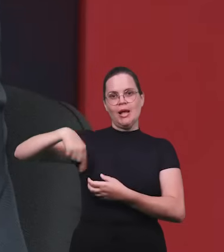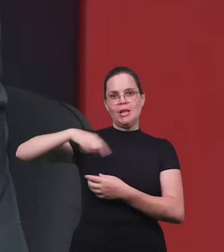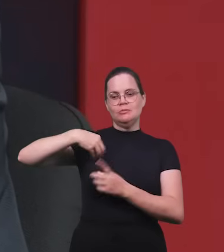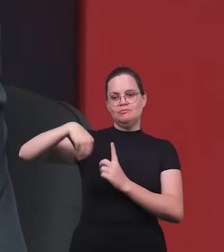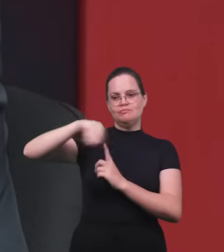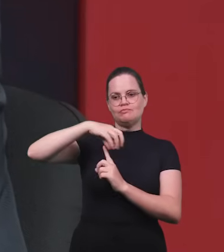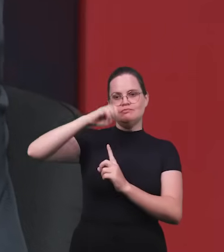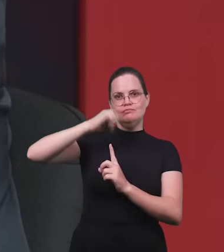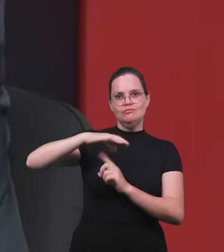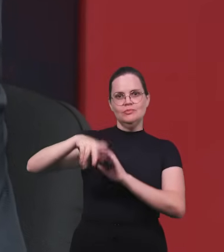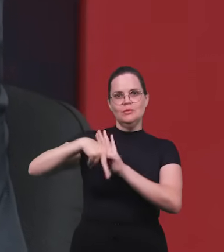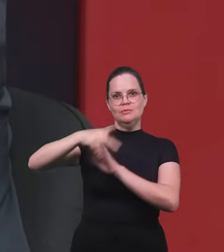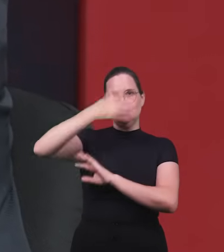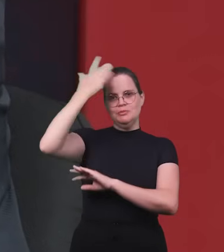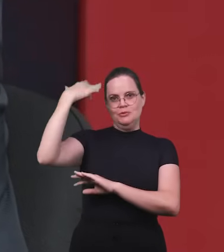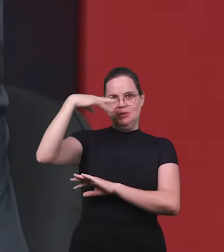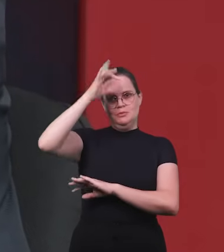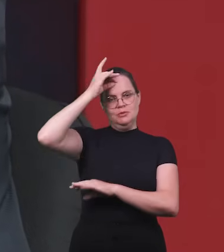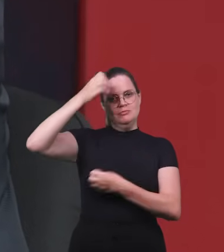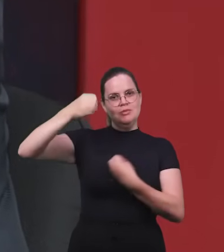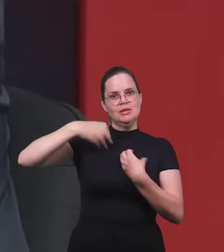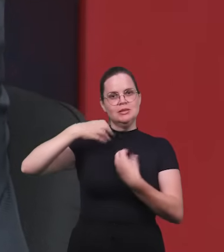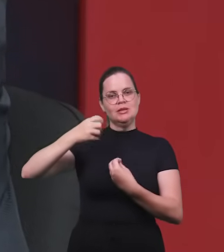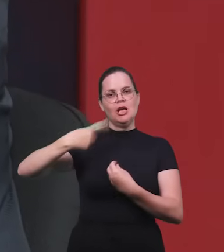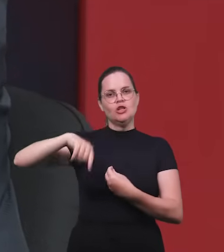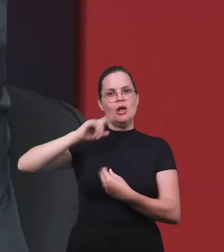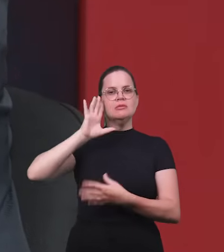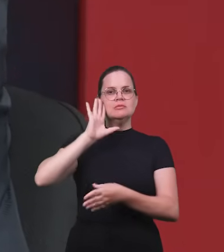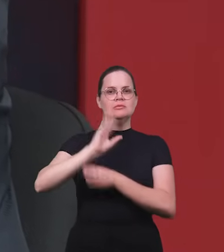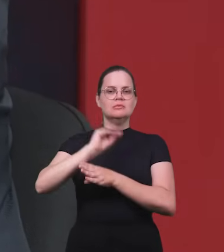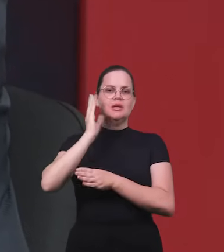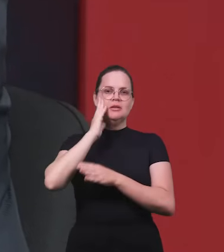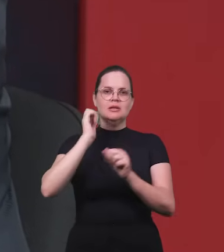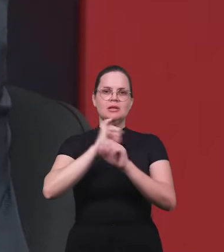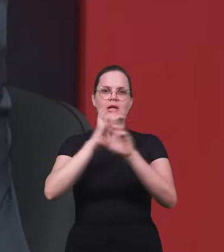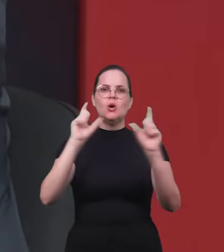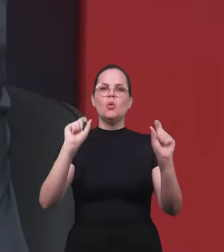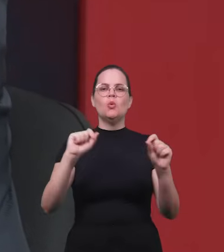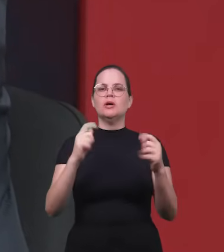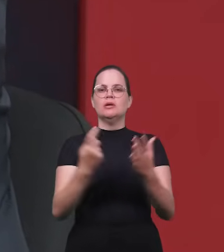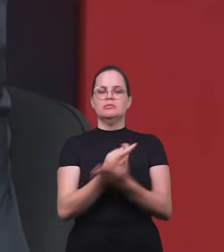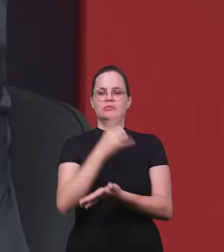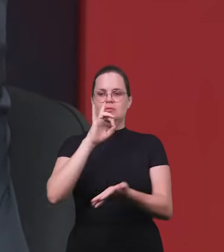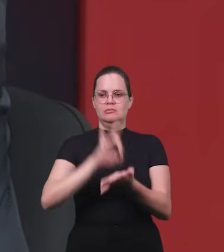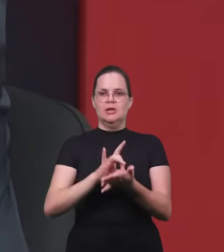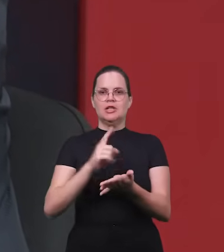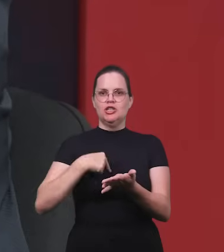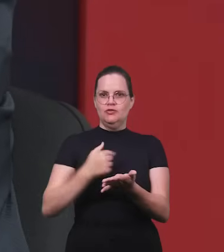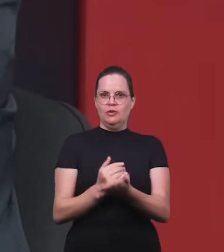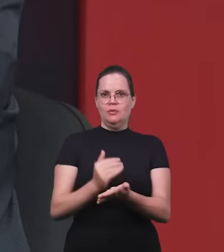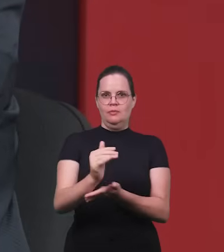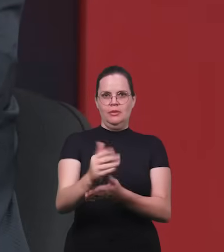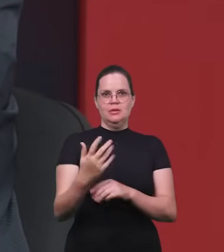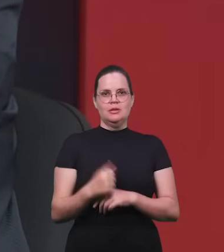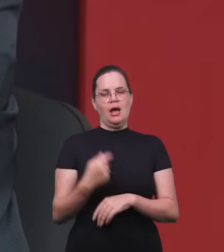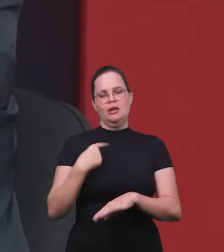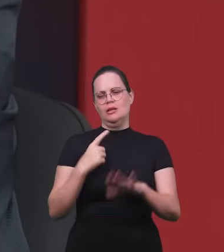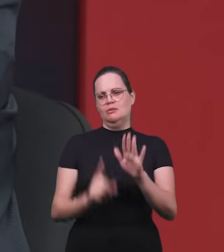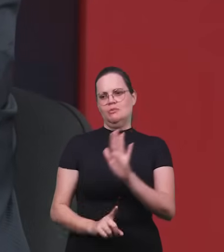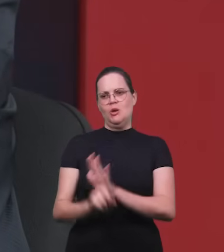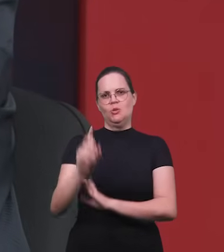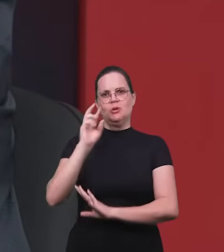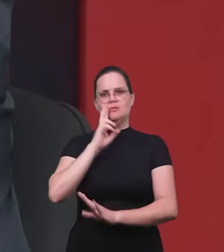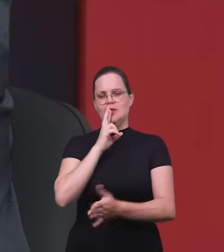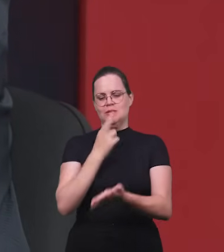que nós venhamos entender de fato qual é aquela realidade onde nós estamos entrando. E aí nós temos a consulta à